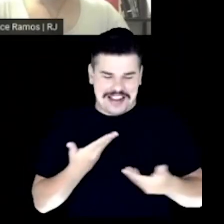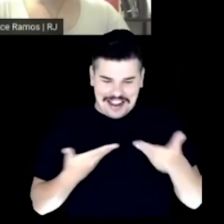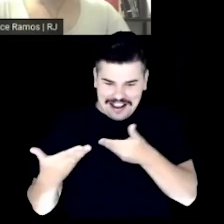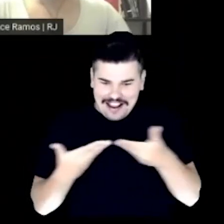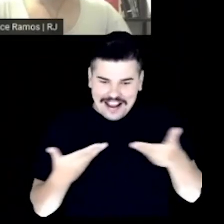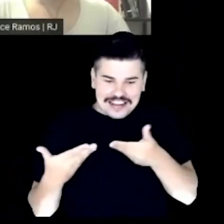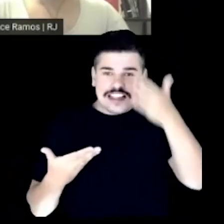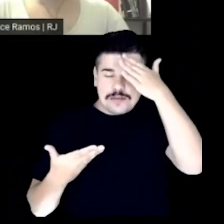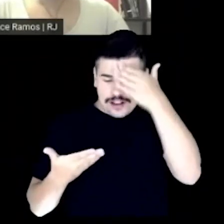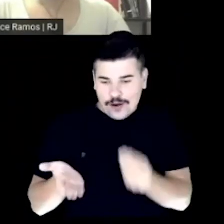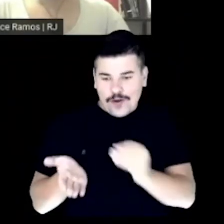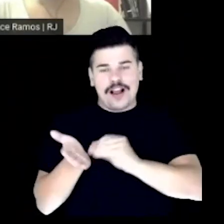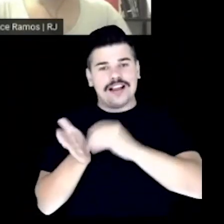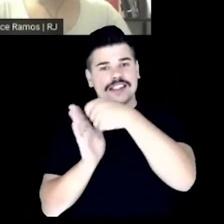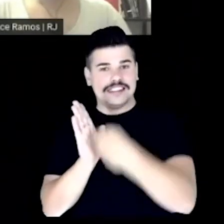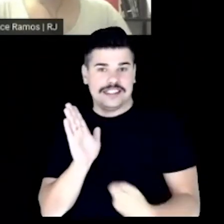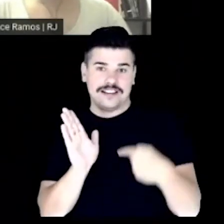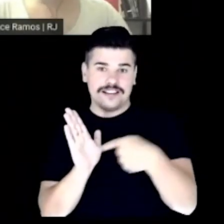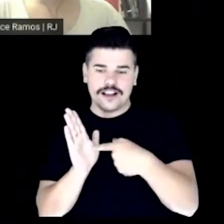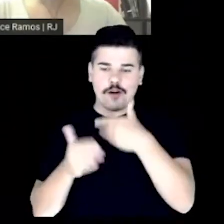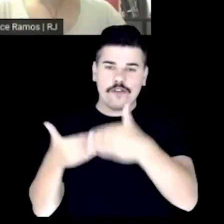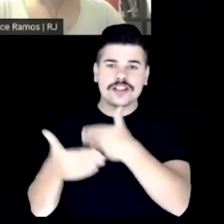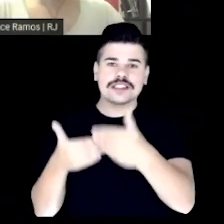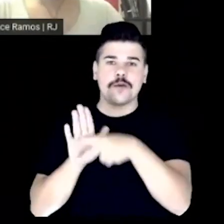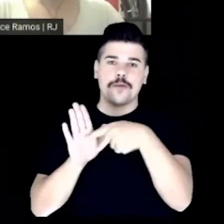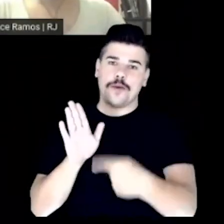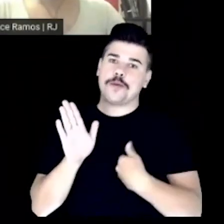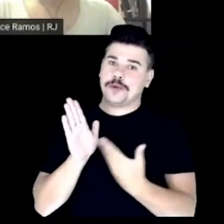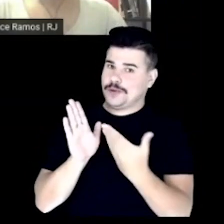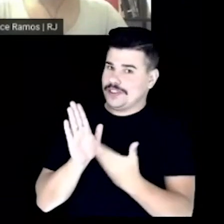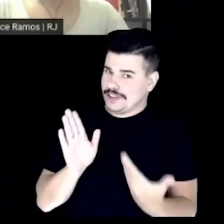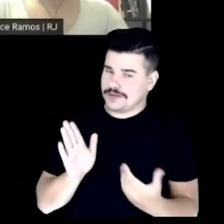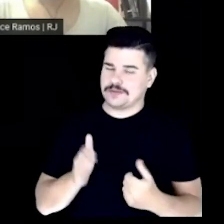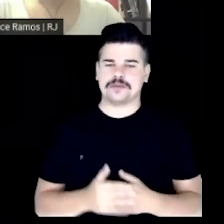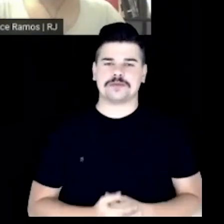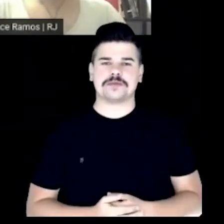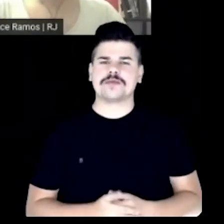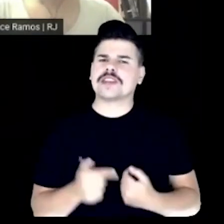vezes na feitura da escrita, né? na confecção do livro.